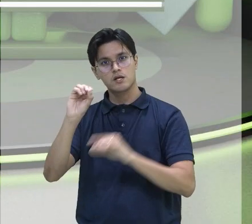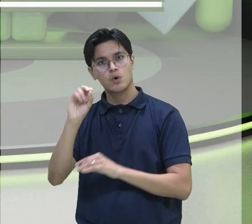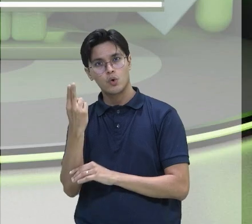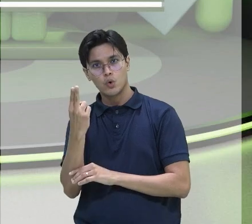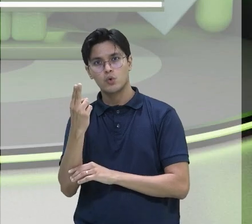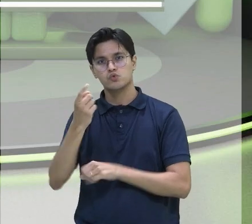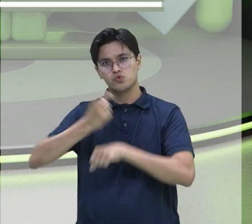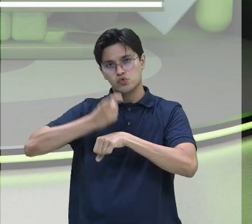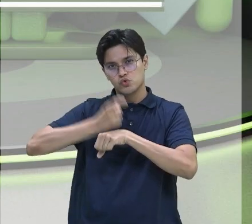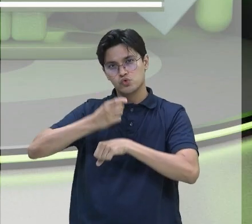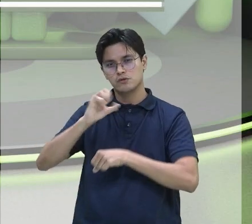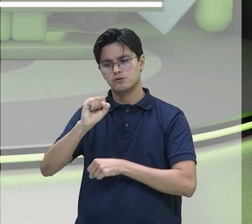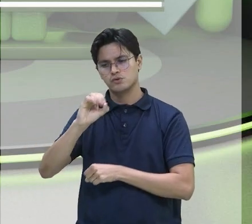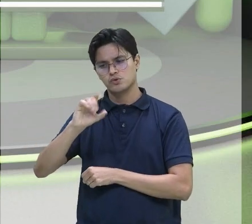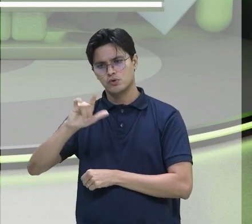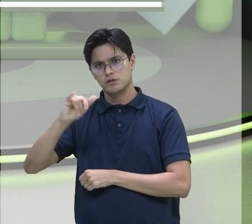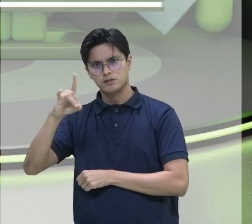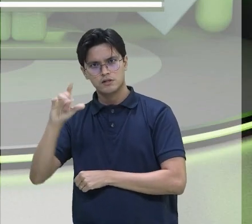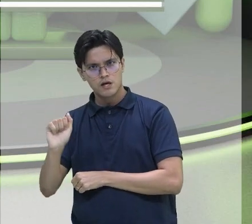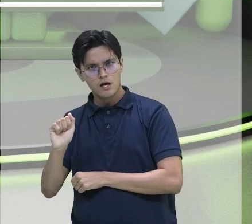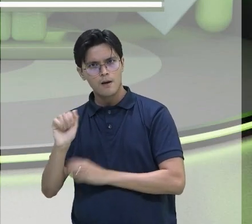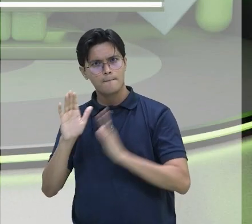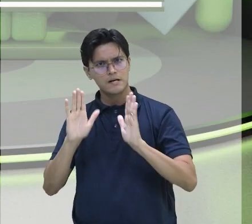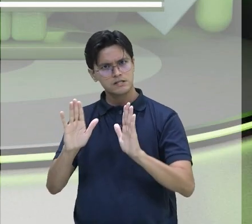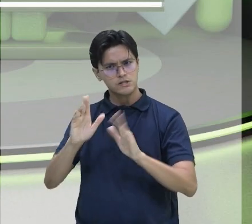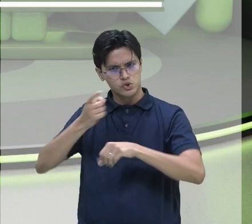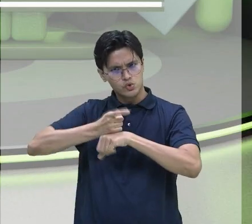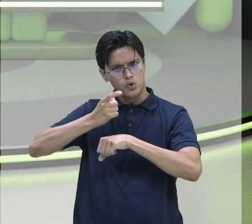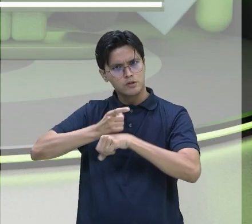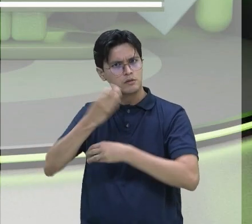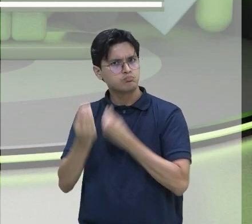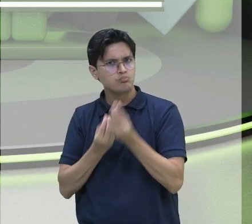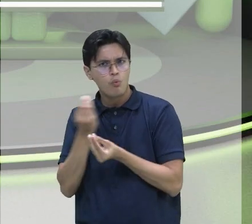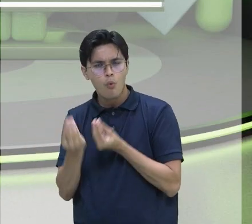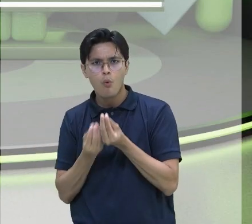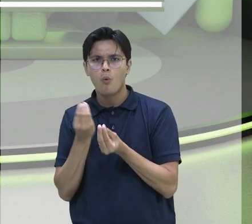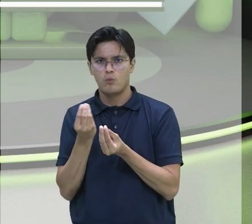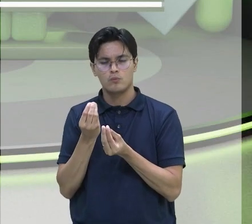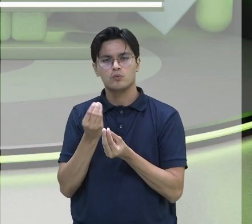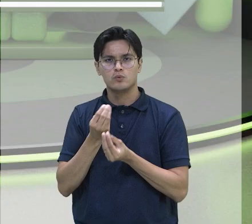sólida. Sólida, professora? Sim, a chuva na forma